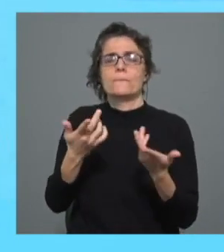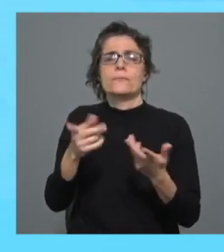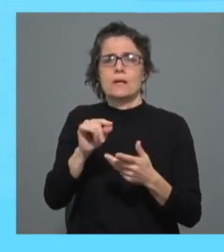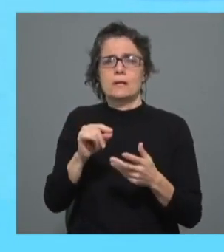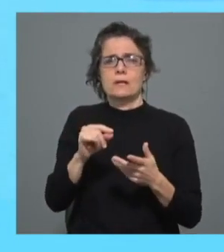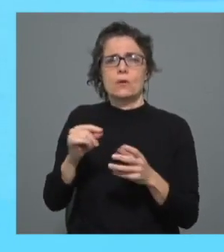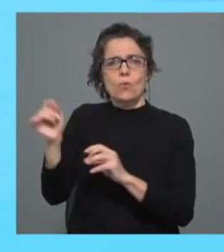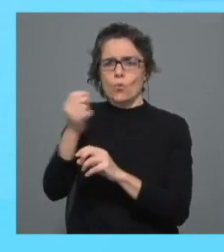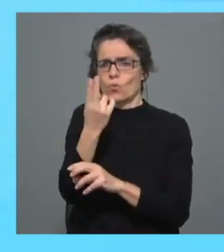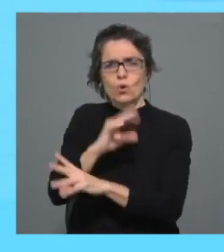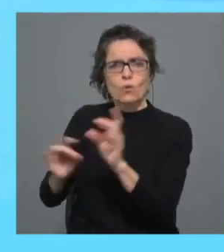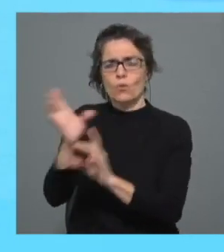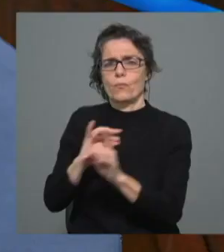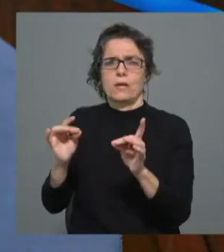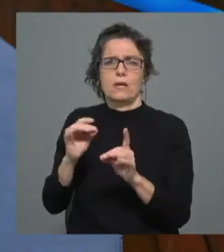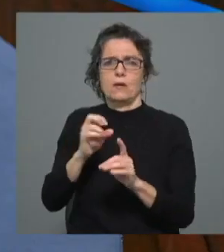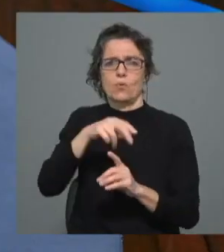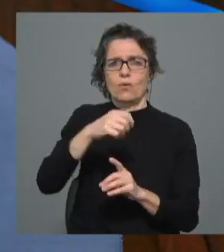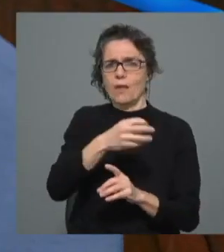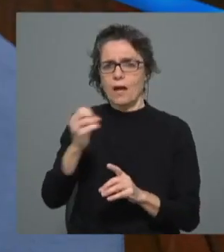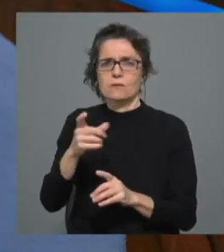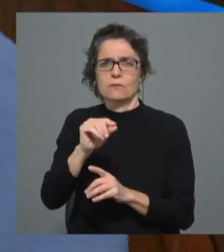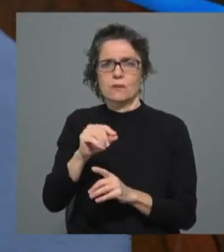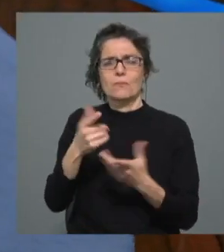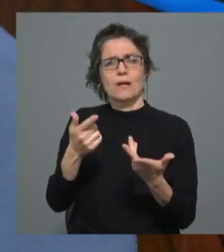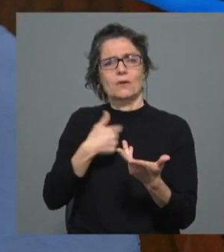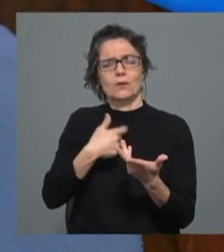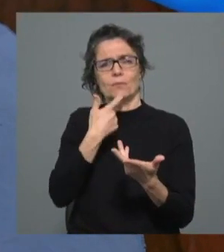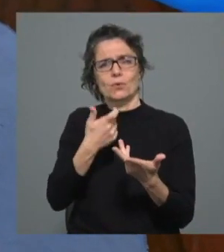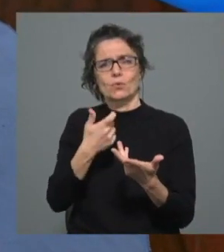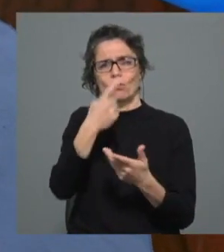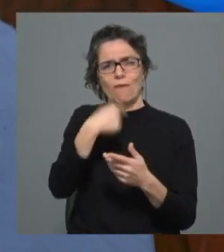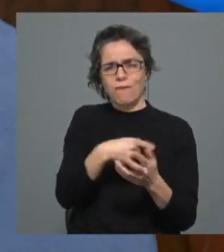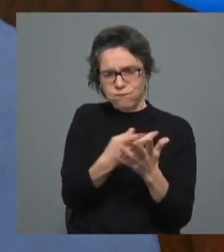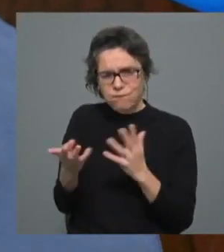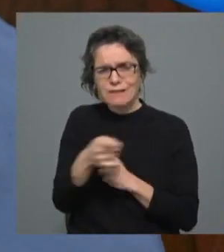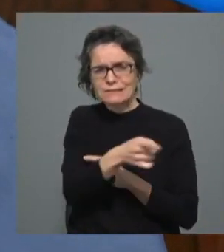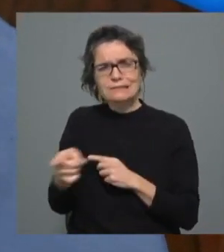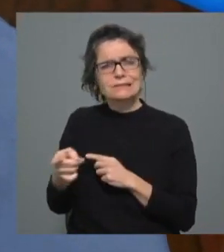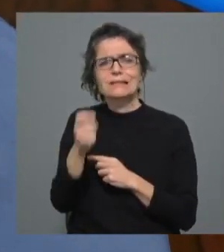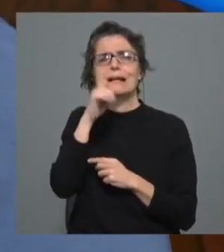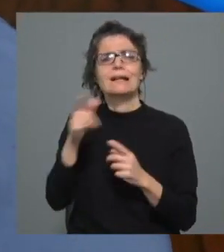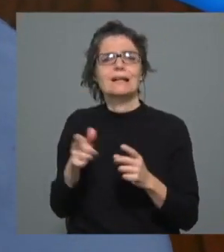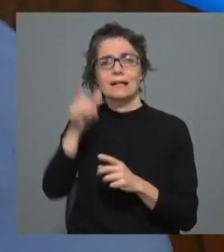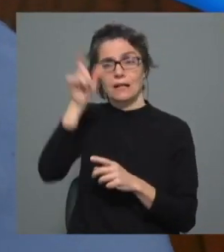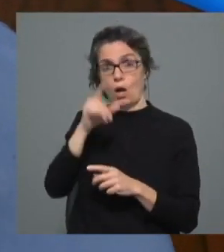para além destas duas instituições. Os erros todos, nesta situação concreta que vivemos, estão do lado da Rússia de